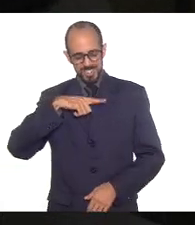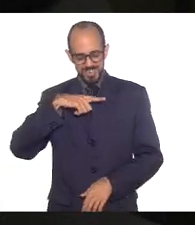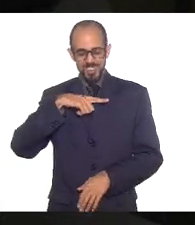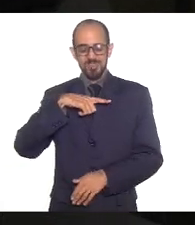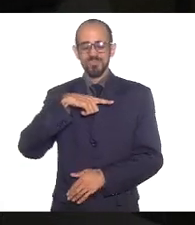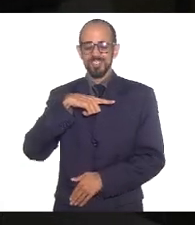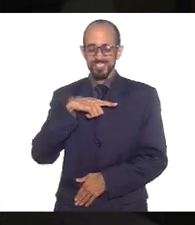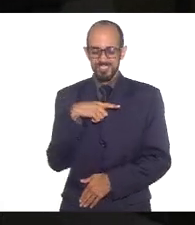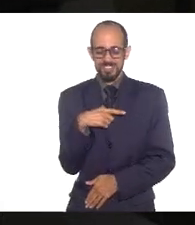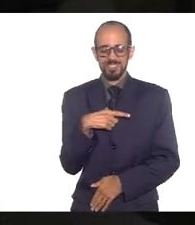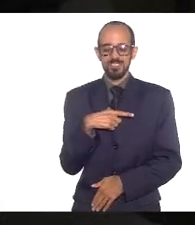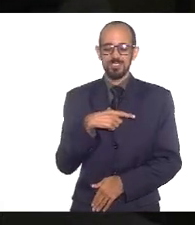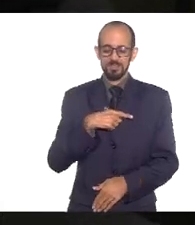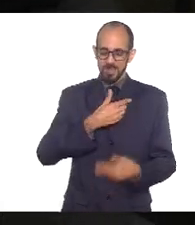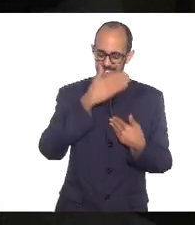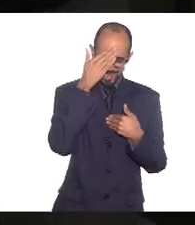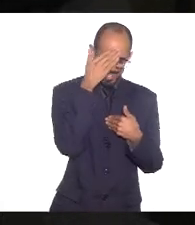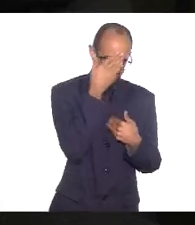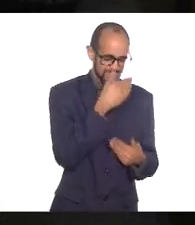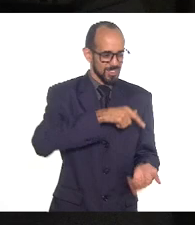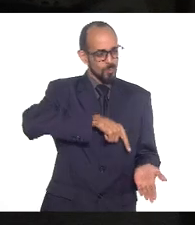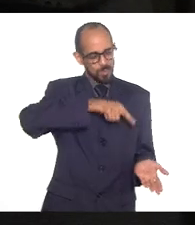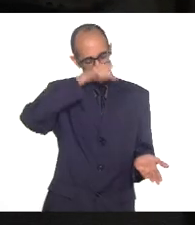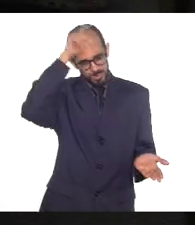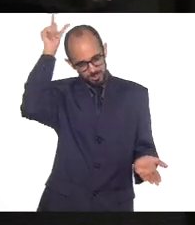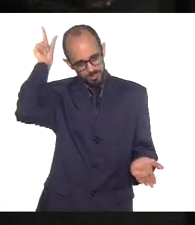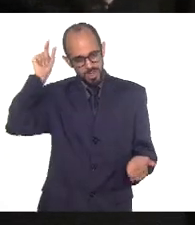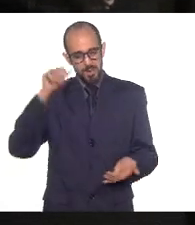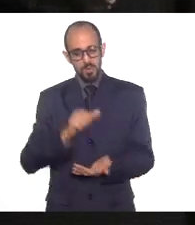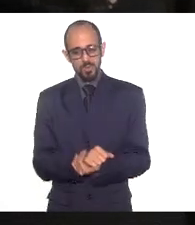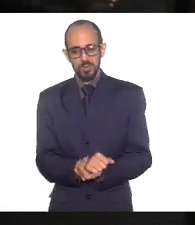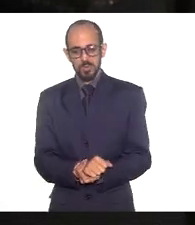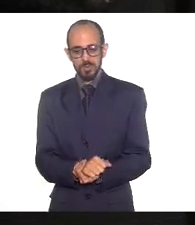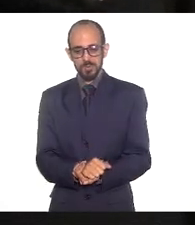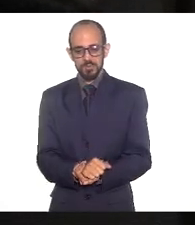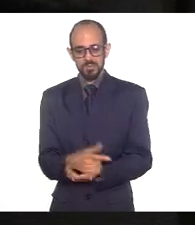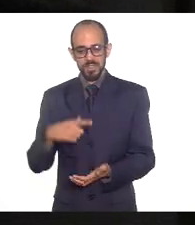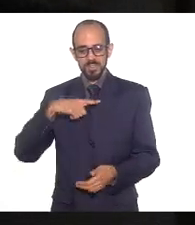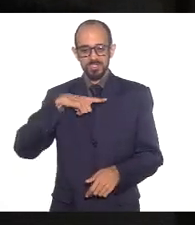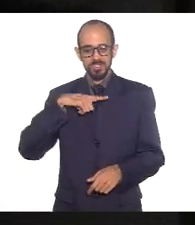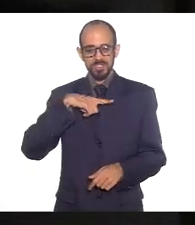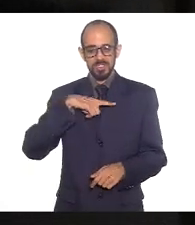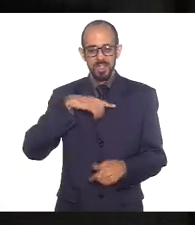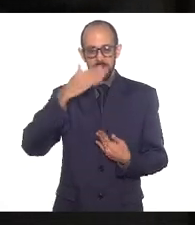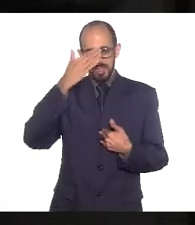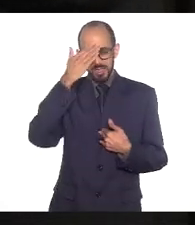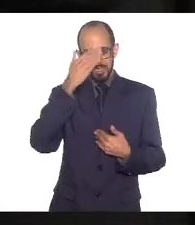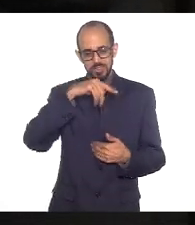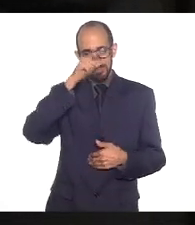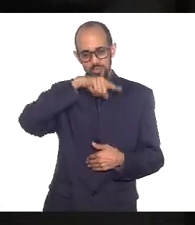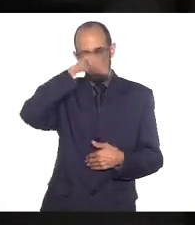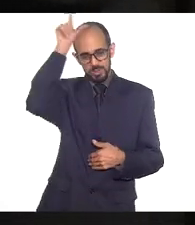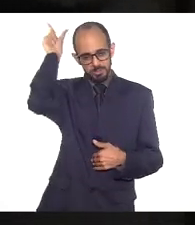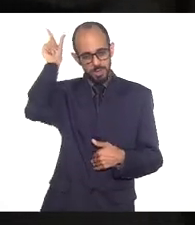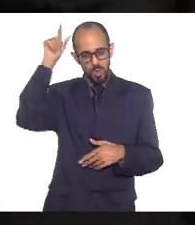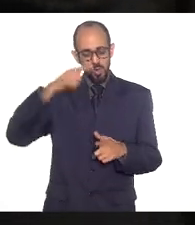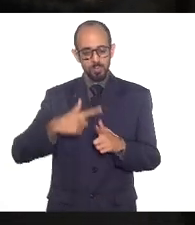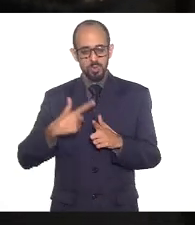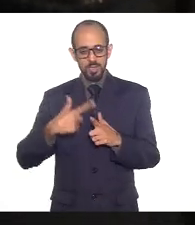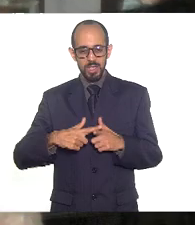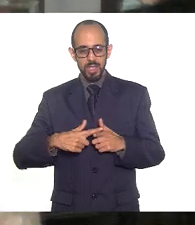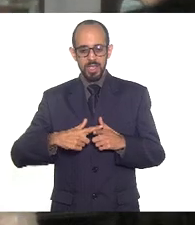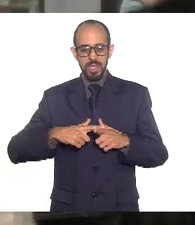todos nós aqui temos uma gratidão o Deputado Luiz Paulo eu tenho uma gratidão o Deputado Luiz Paulo porque muita das